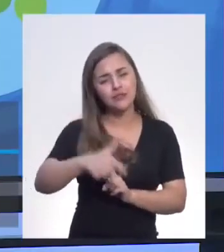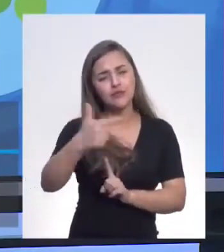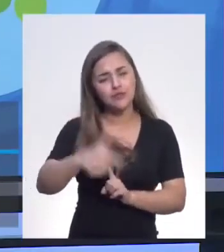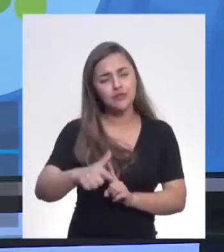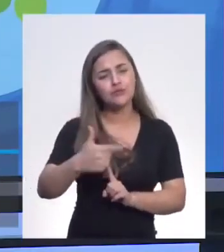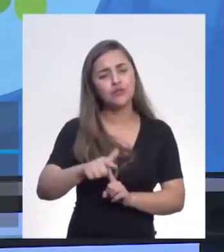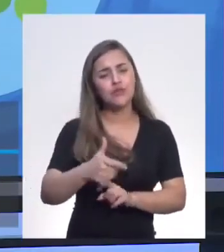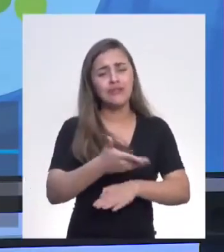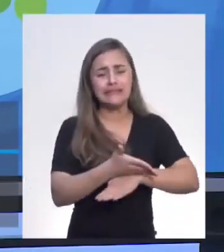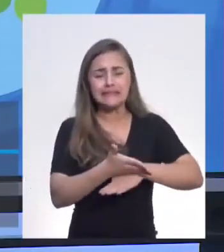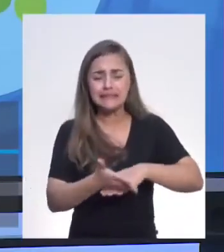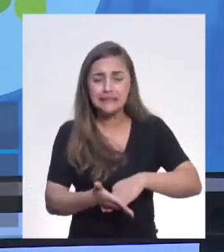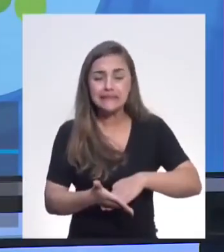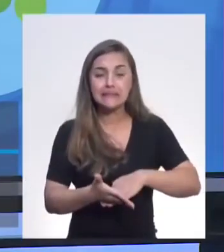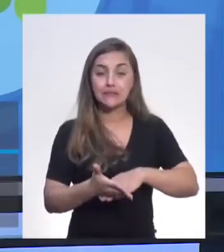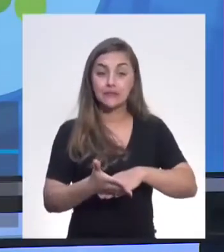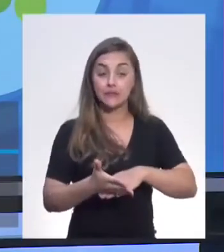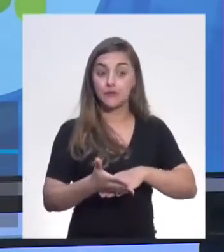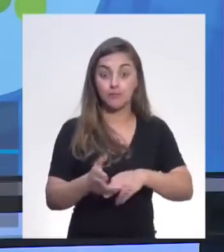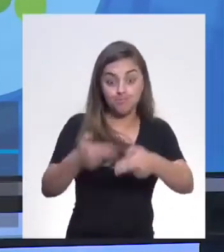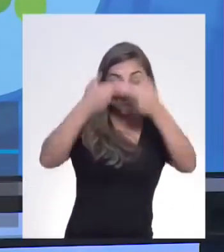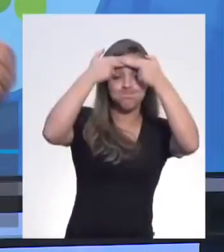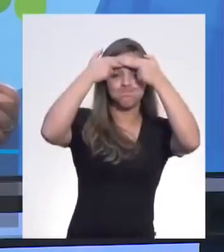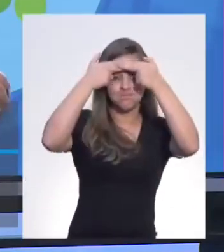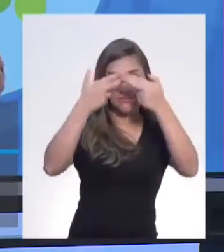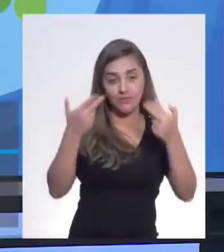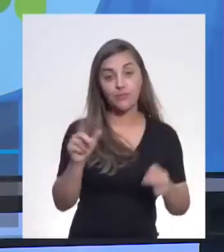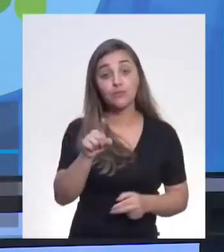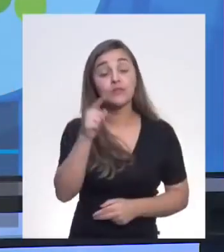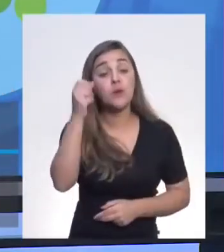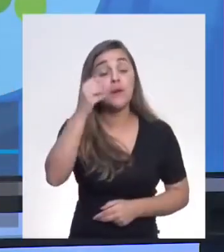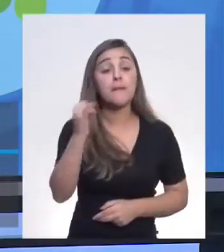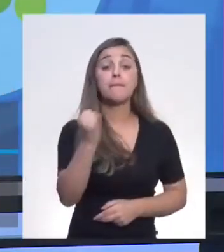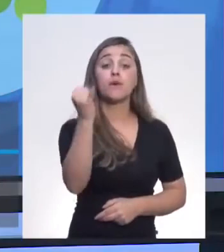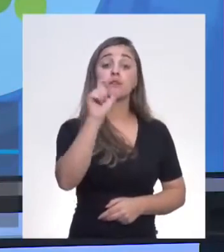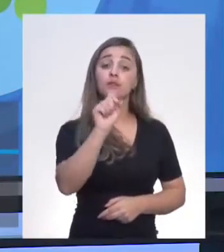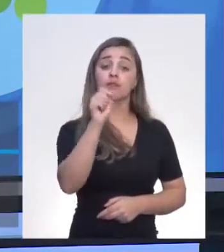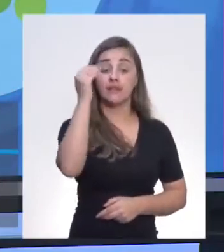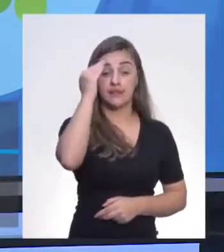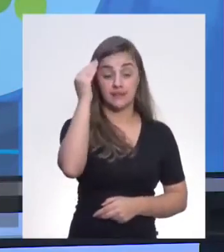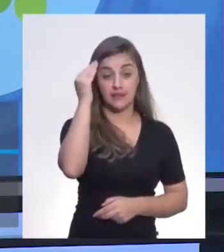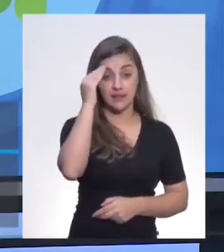é uma exclusão social e o que, às vezes, é a única defesa que a pessoa